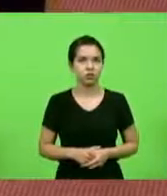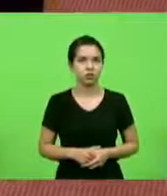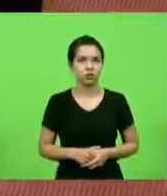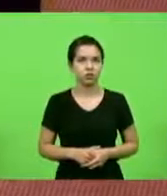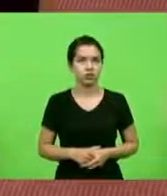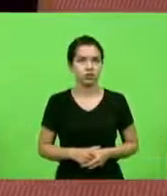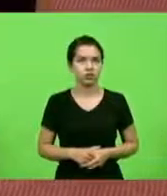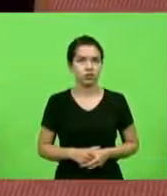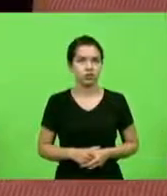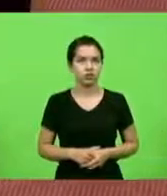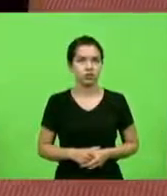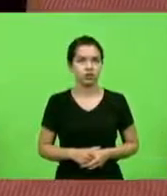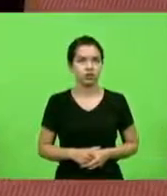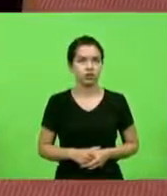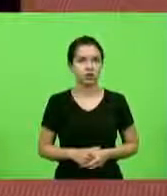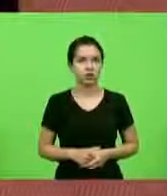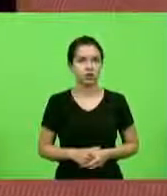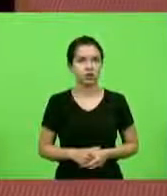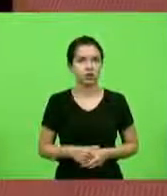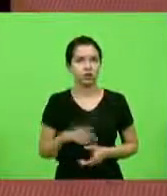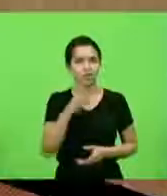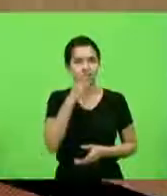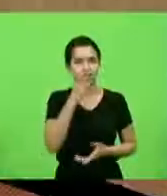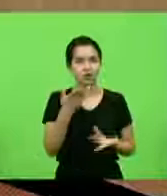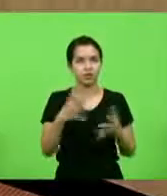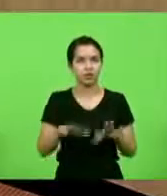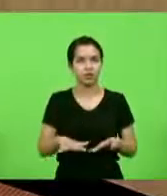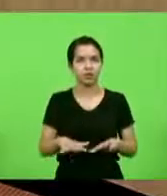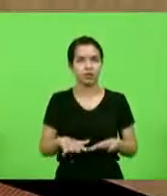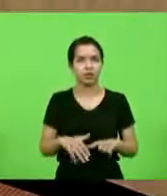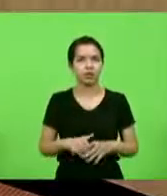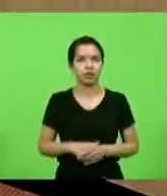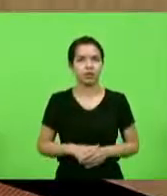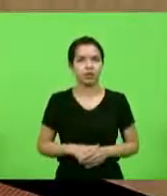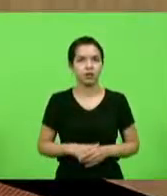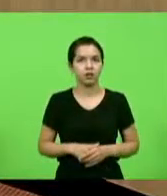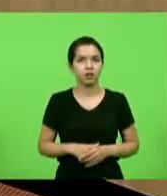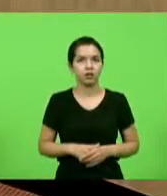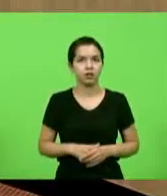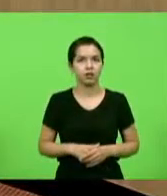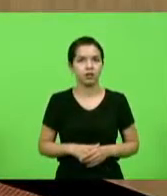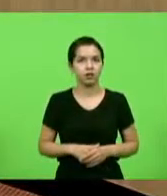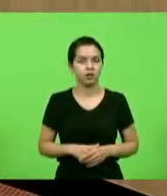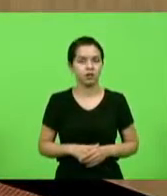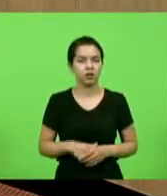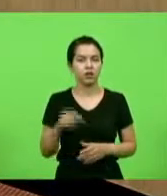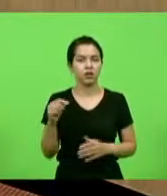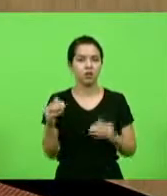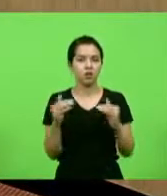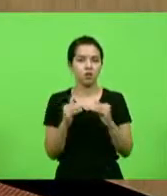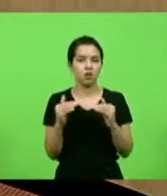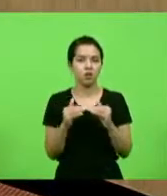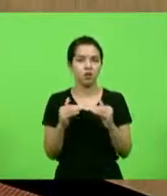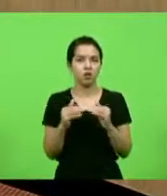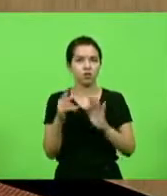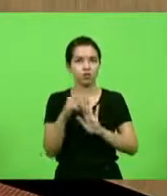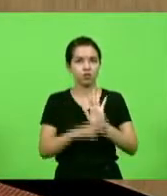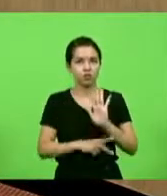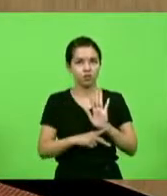Olha, tudo indica que é rejeição, deputada. Obrigada, obrigada. Ou vamos fazer o contrário. Quem concorda com o projeto, levanta a